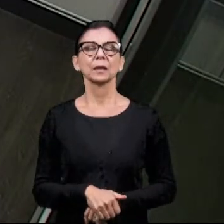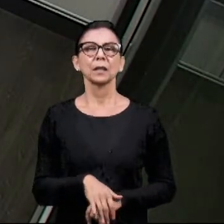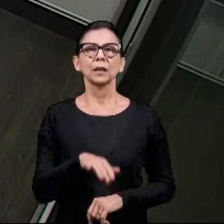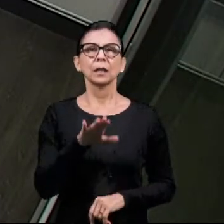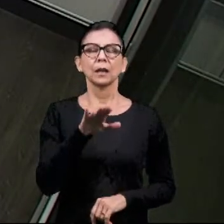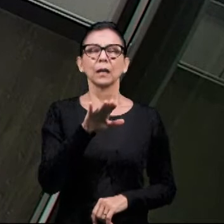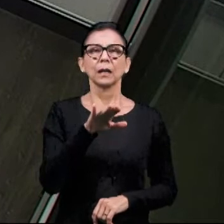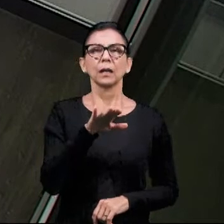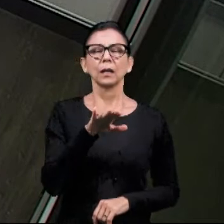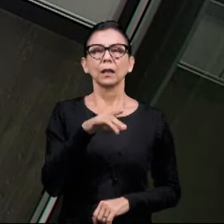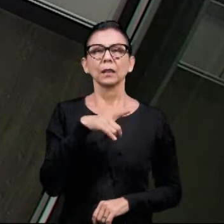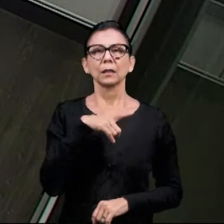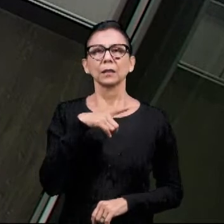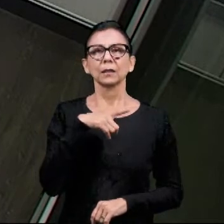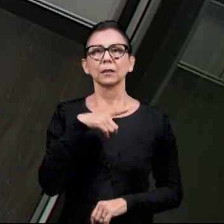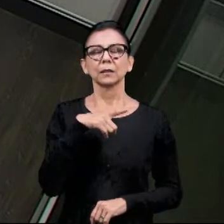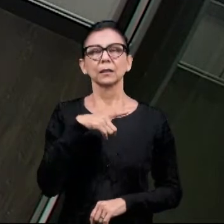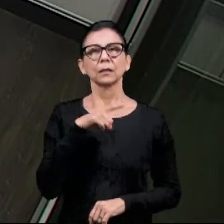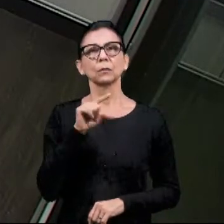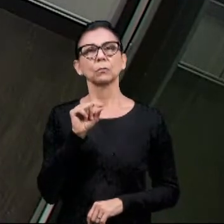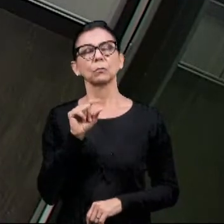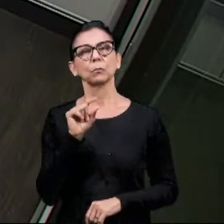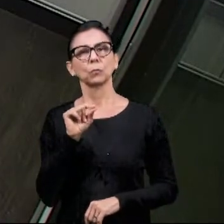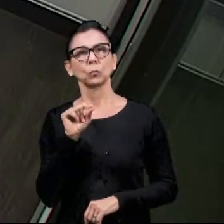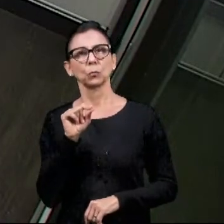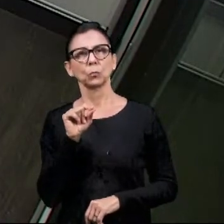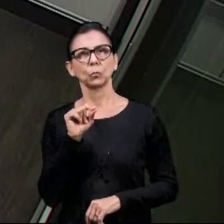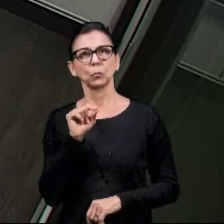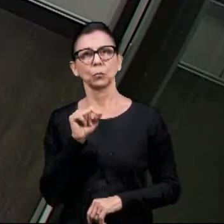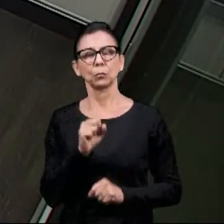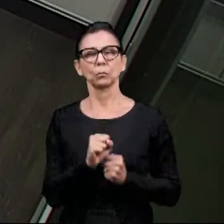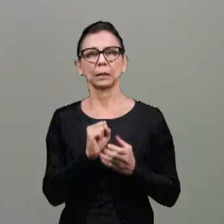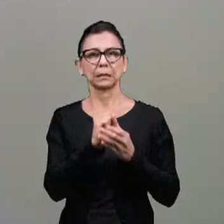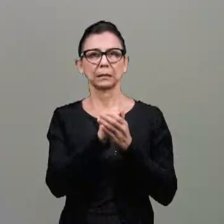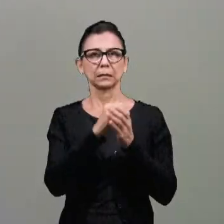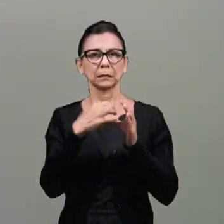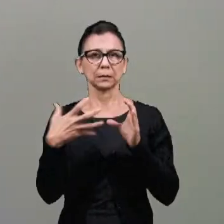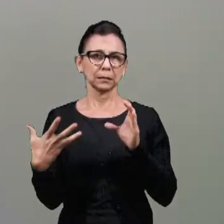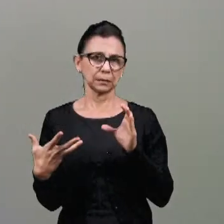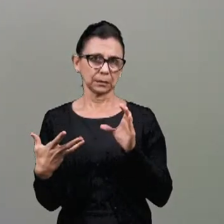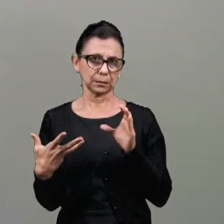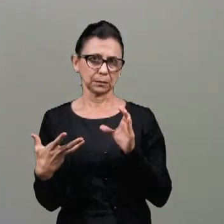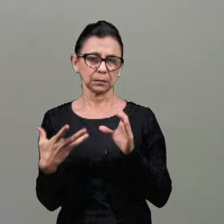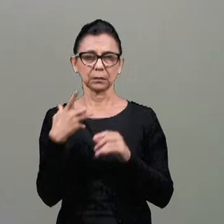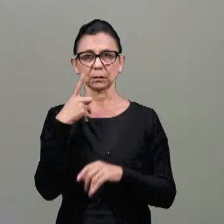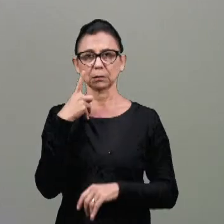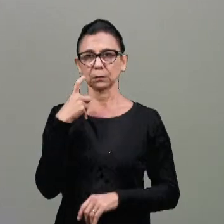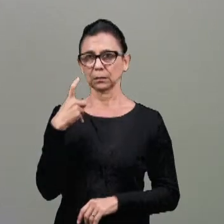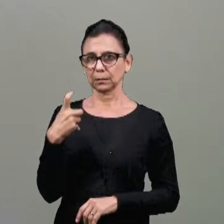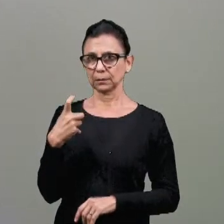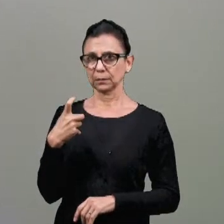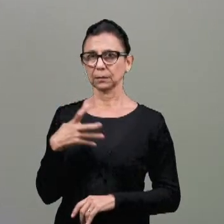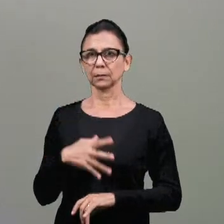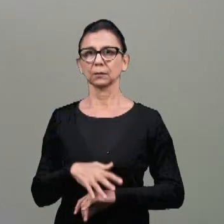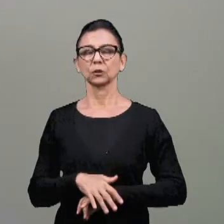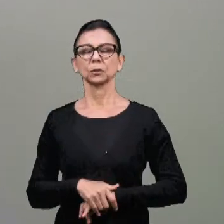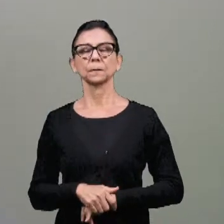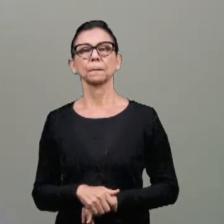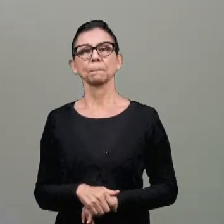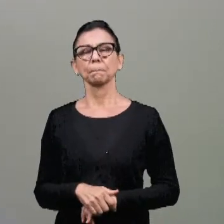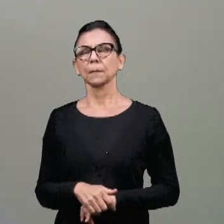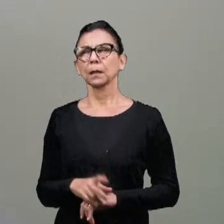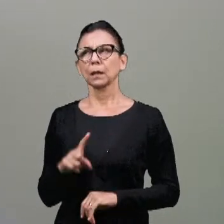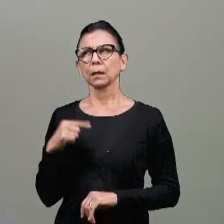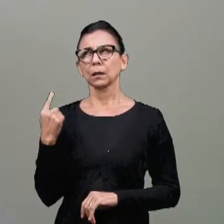João, tem uma característica muito interessante. Nós estamos aí